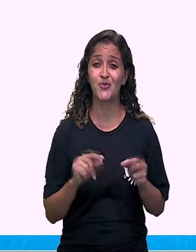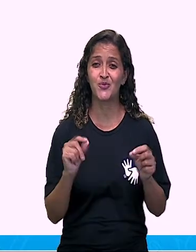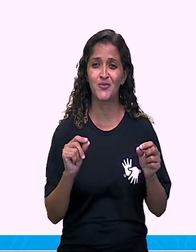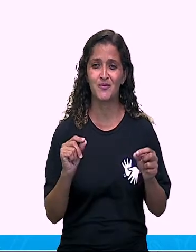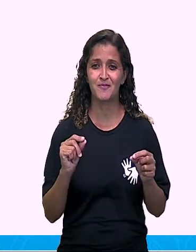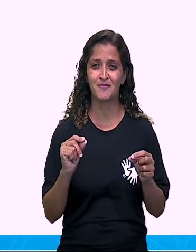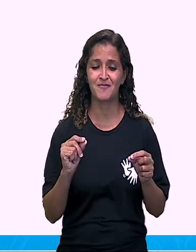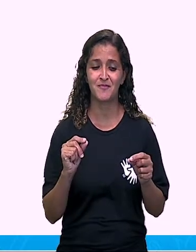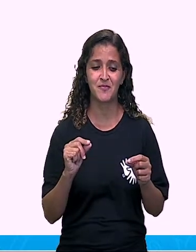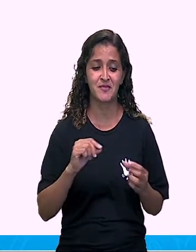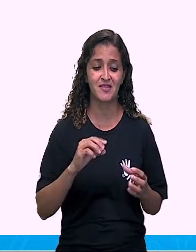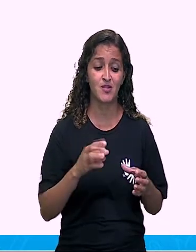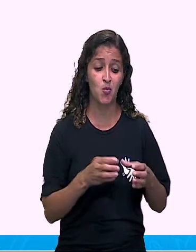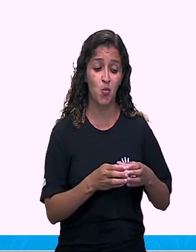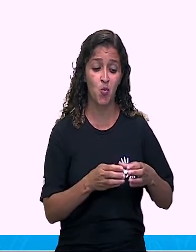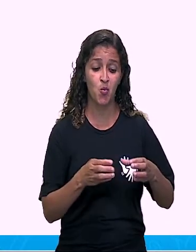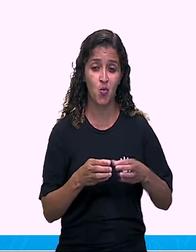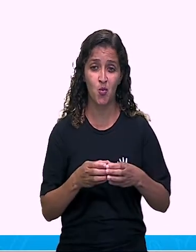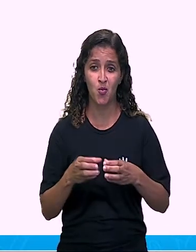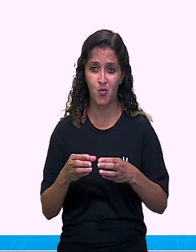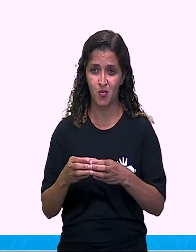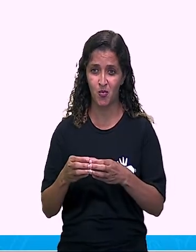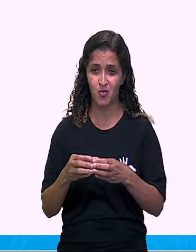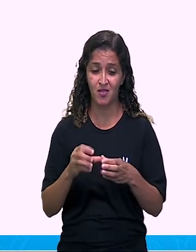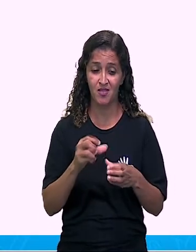estão agrupadas de 10 em 10.